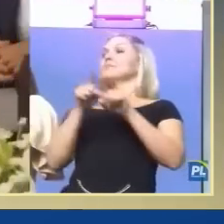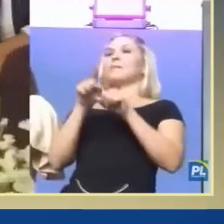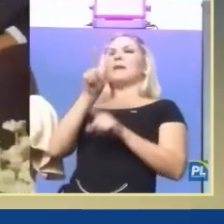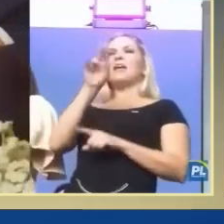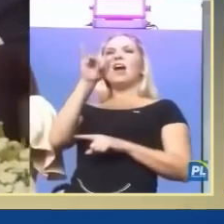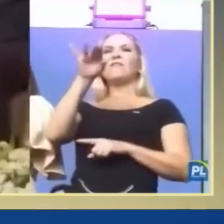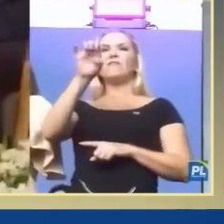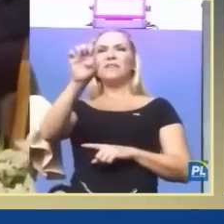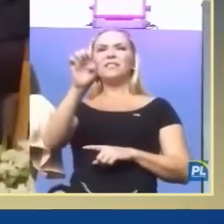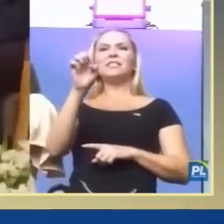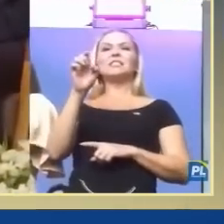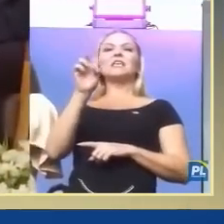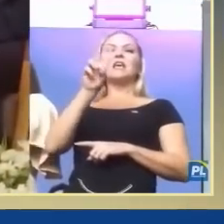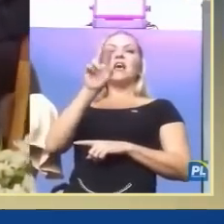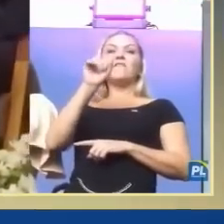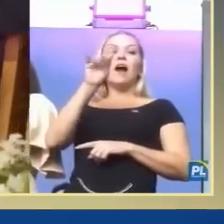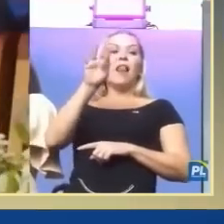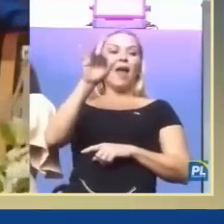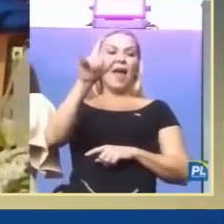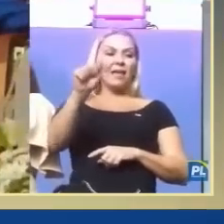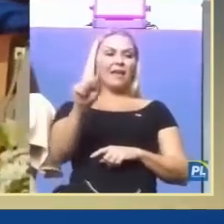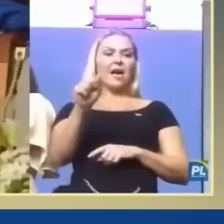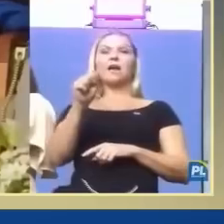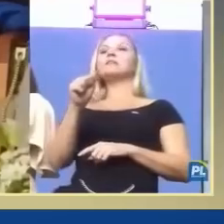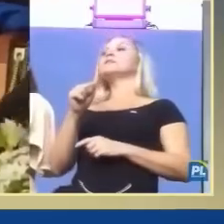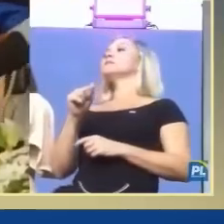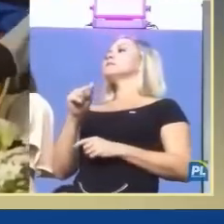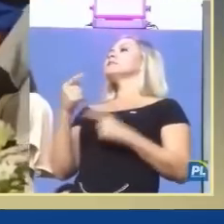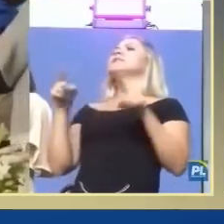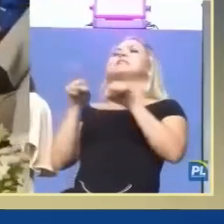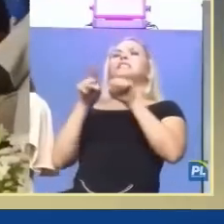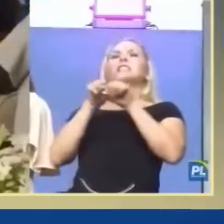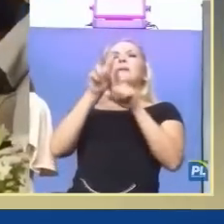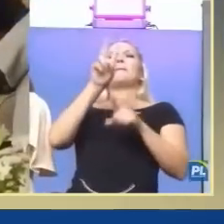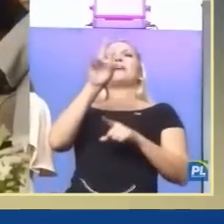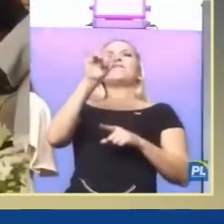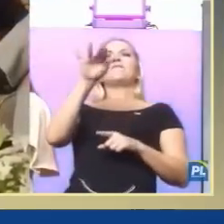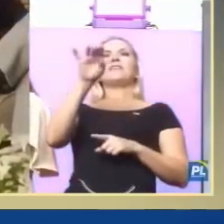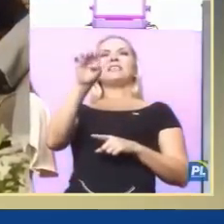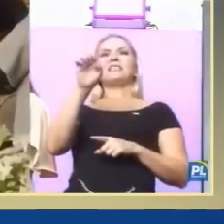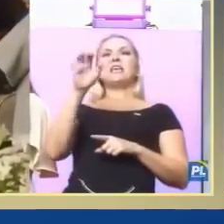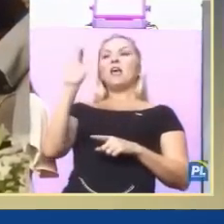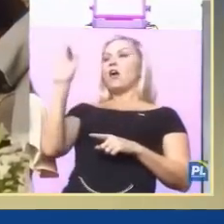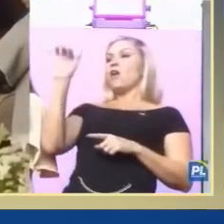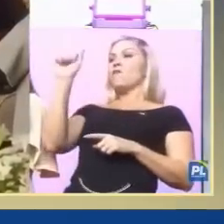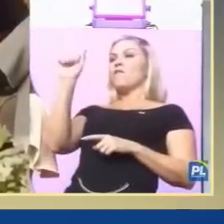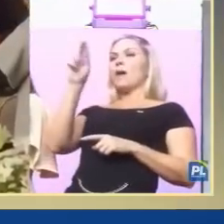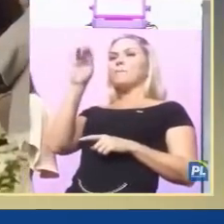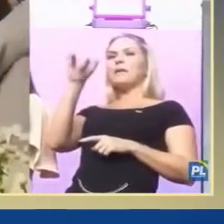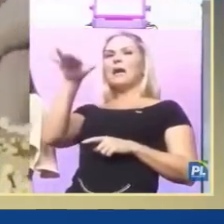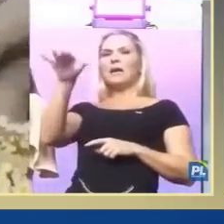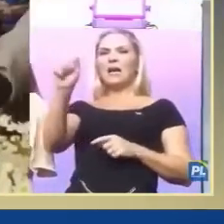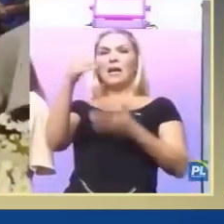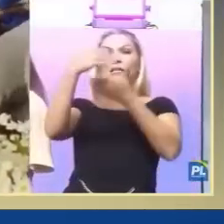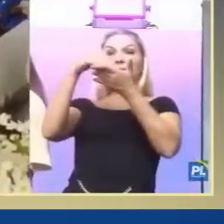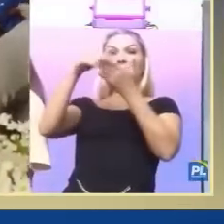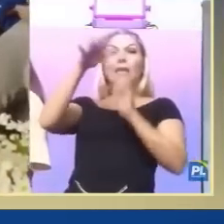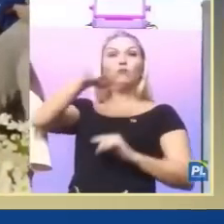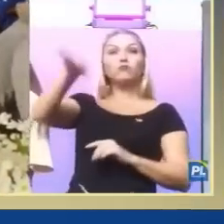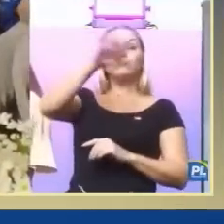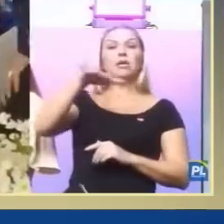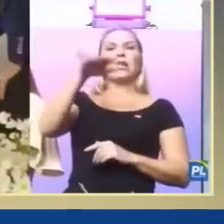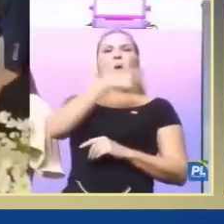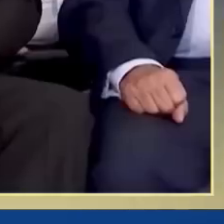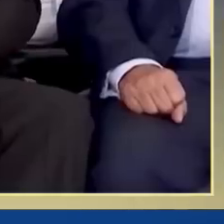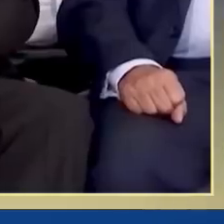fatos judiciários que deveriam iluminar aqueles que hoje tratam dessa